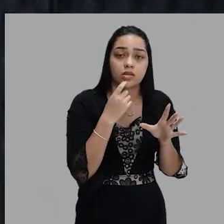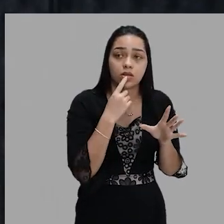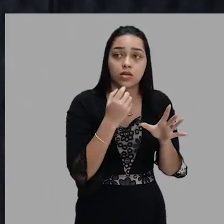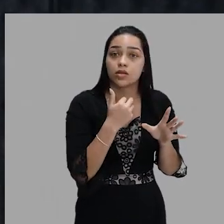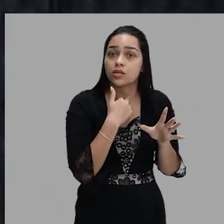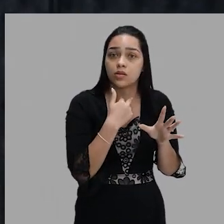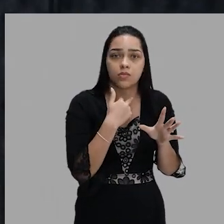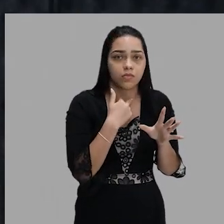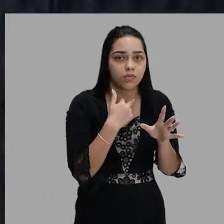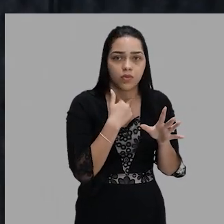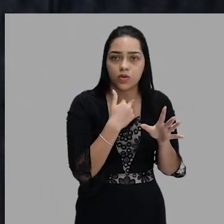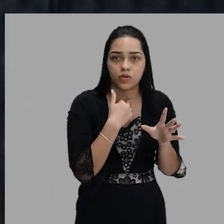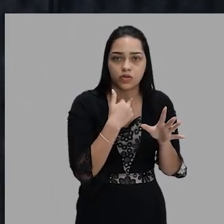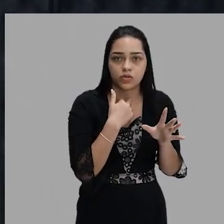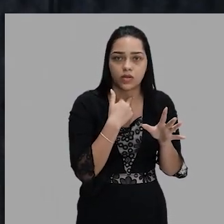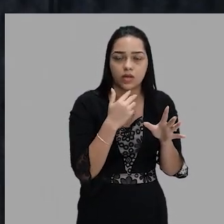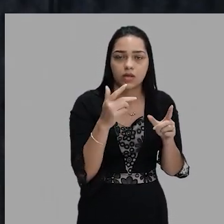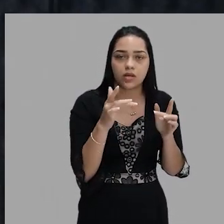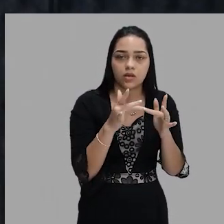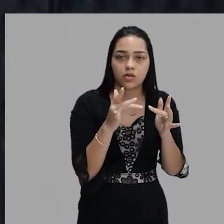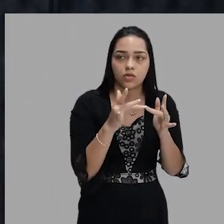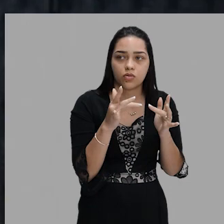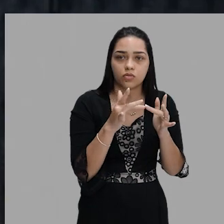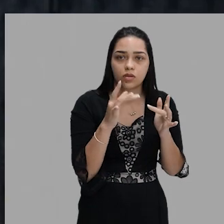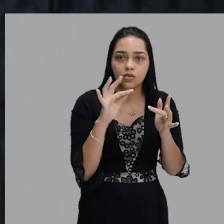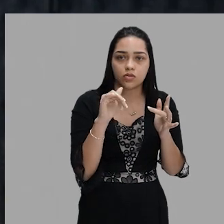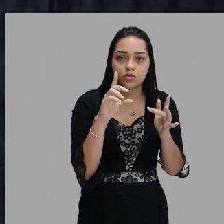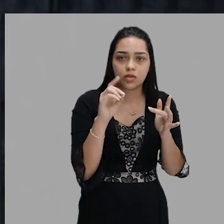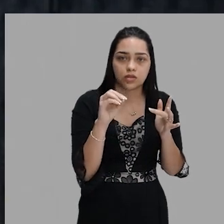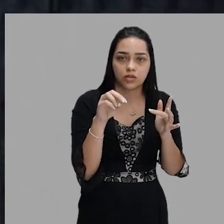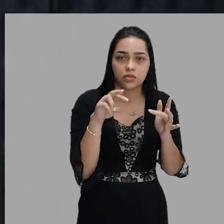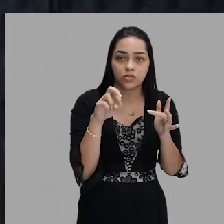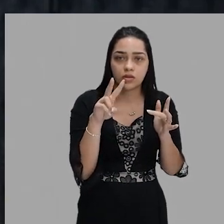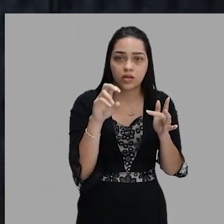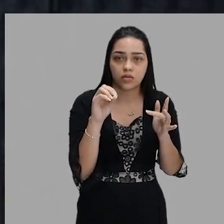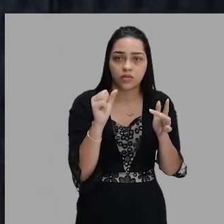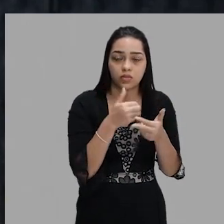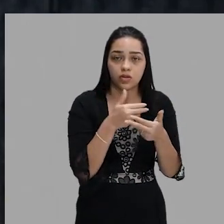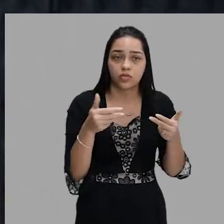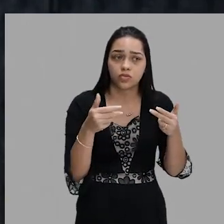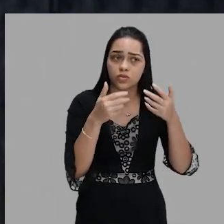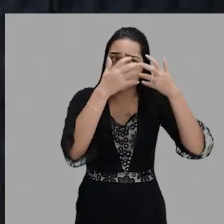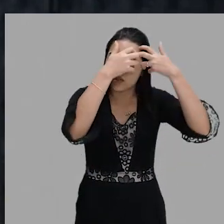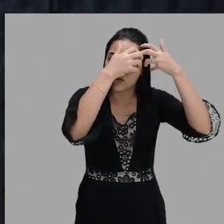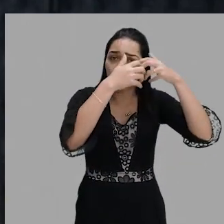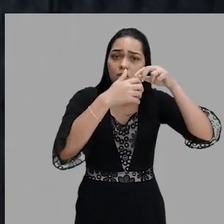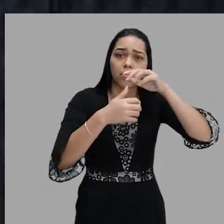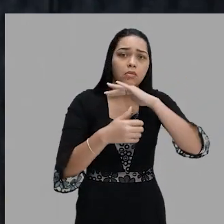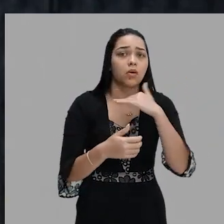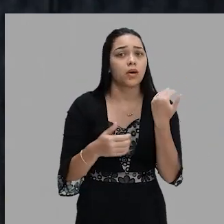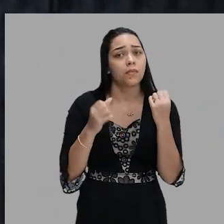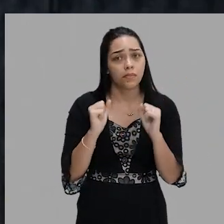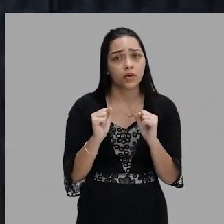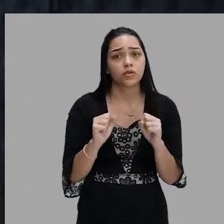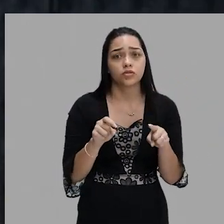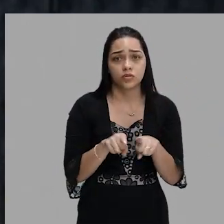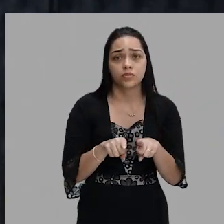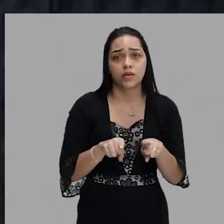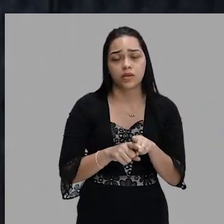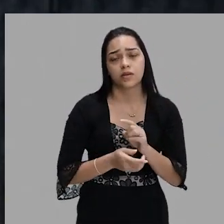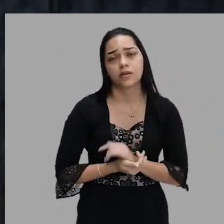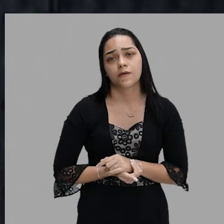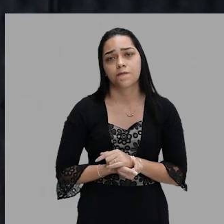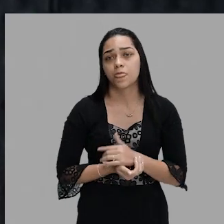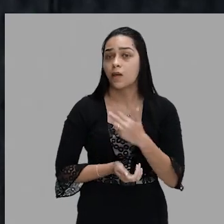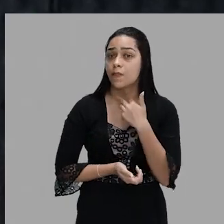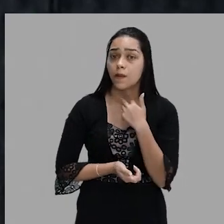ele não era para estar entrando em contato com o tecido nervoso. Aí alguns neurônios eles vão morrer. Aí o cara pode até morrer, né? Então